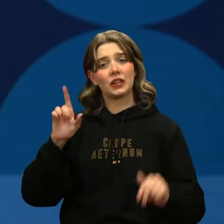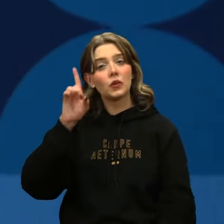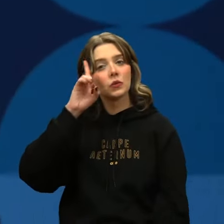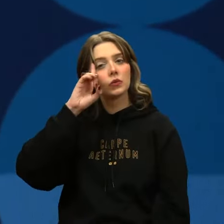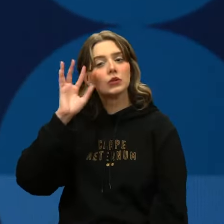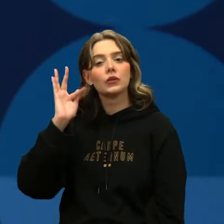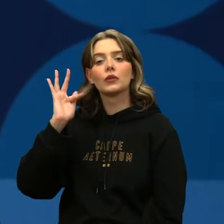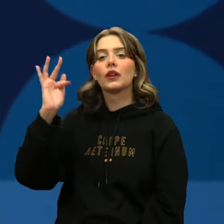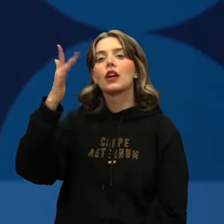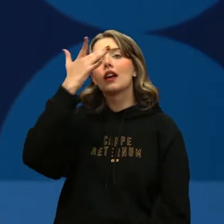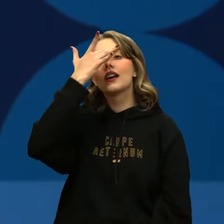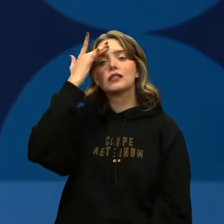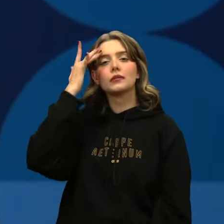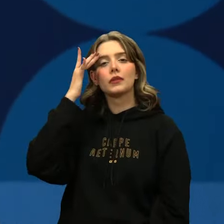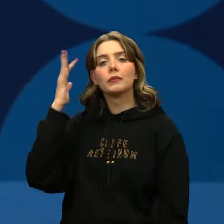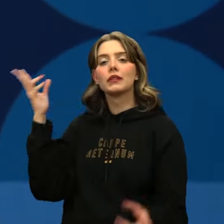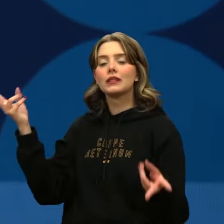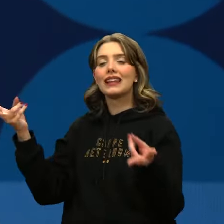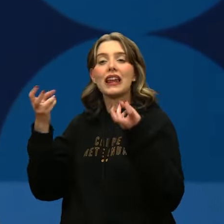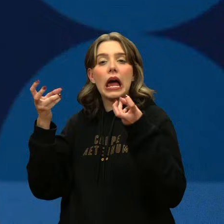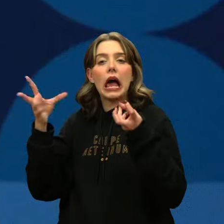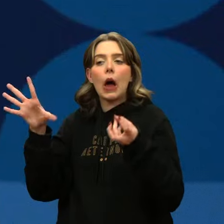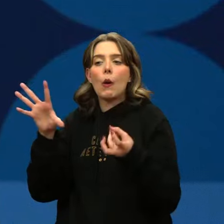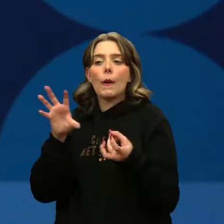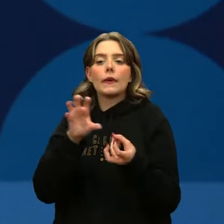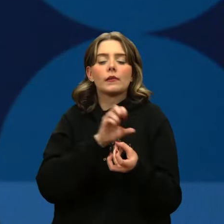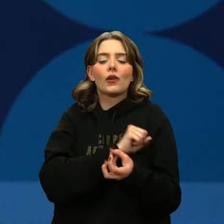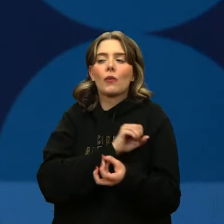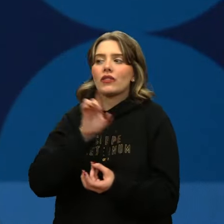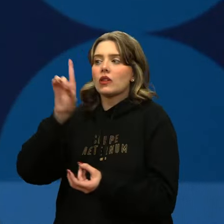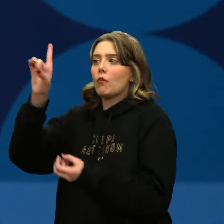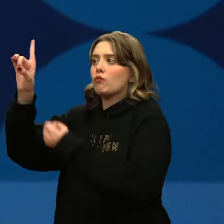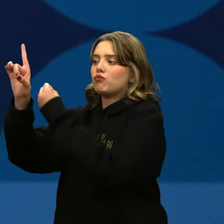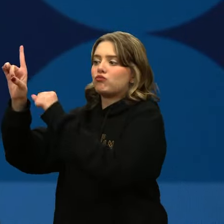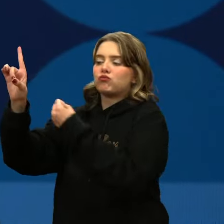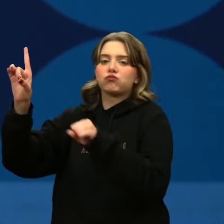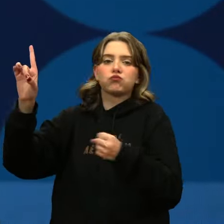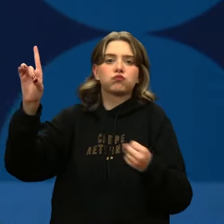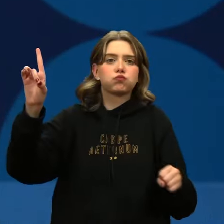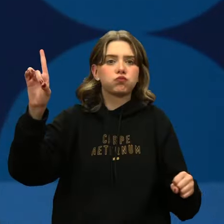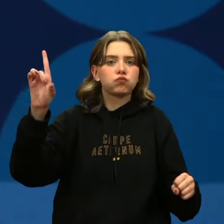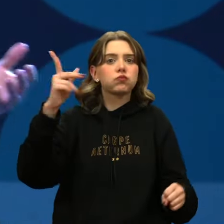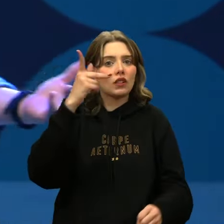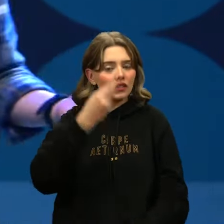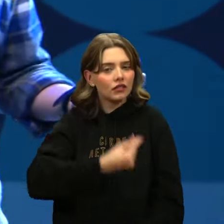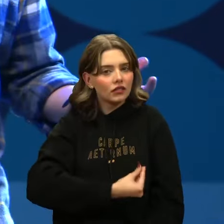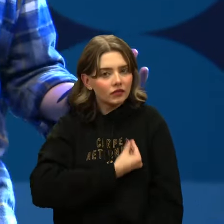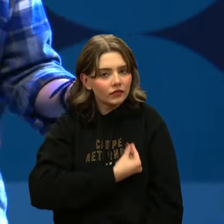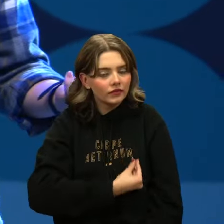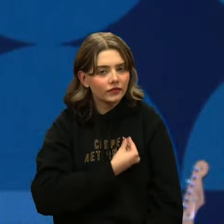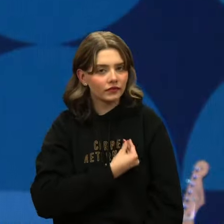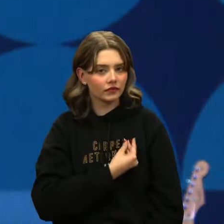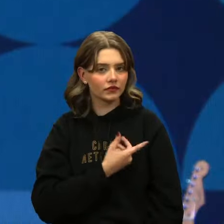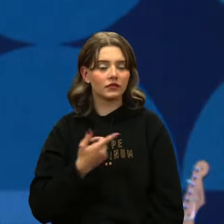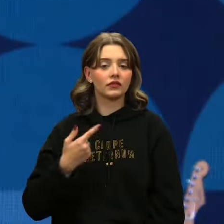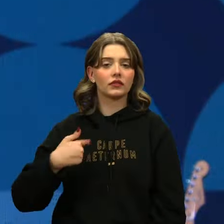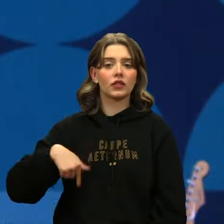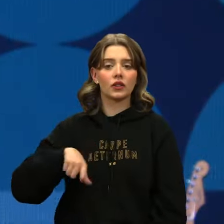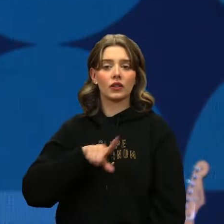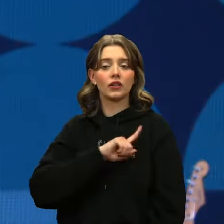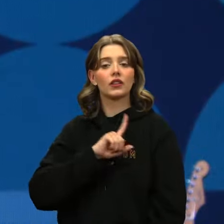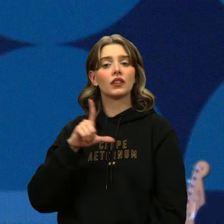as pessoas reconhecerão o tamanho do amor de Deus por você. Quando nós mantemos um